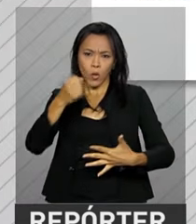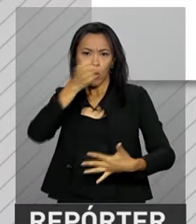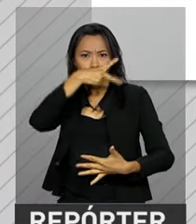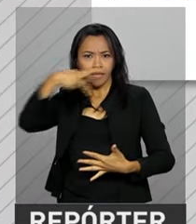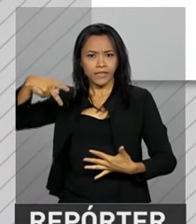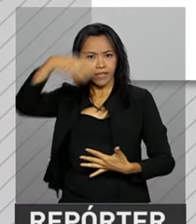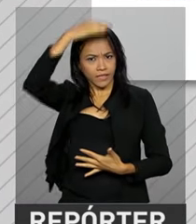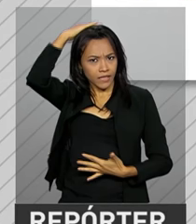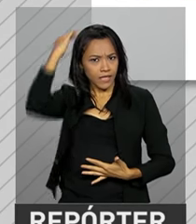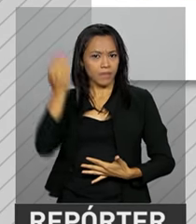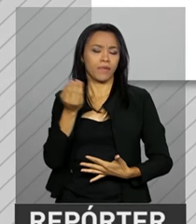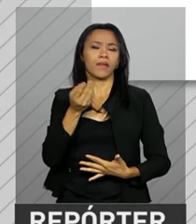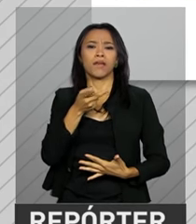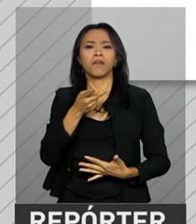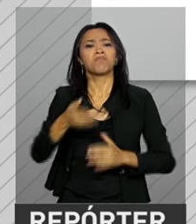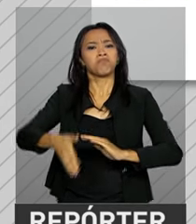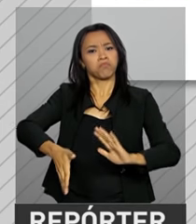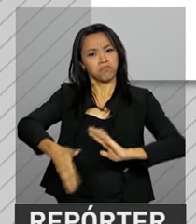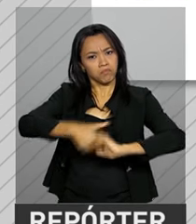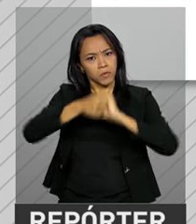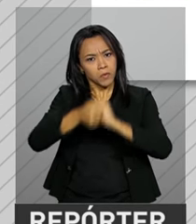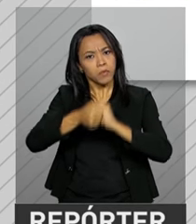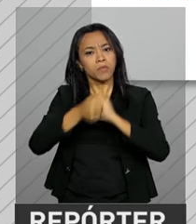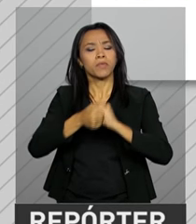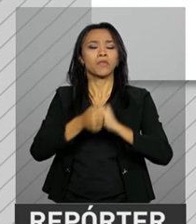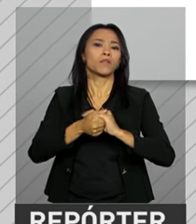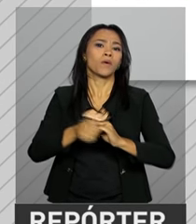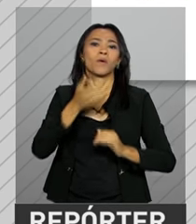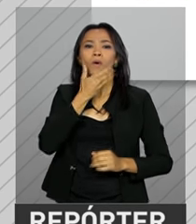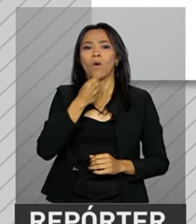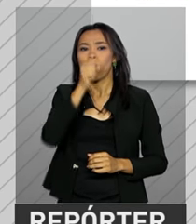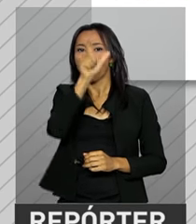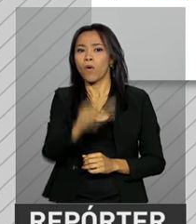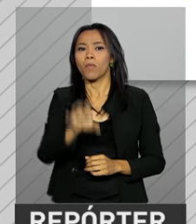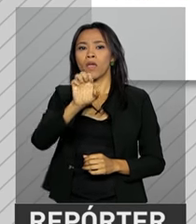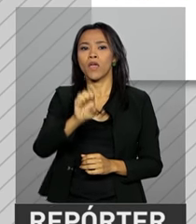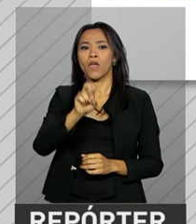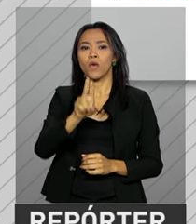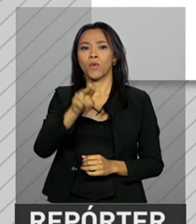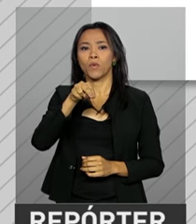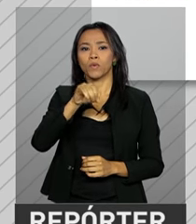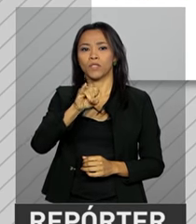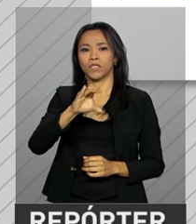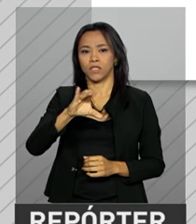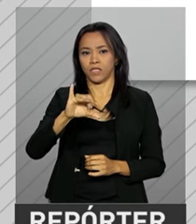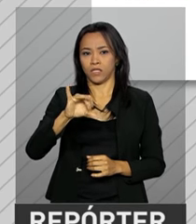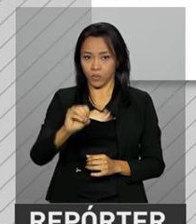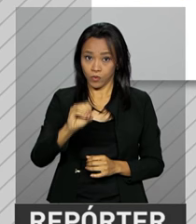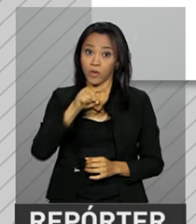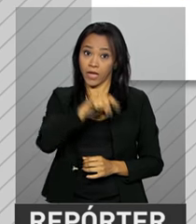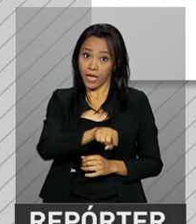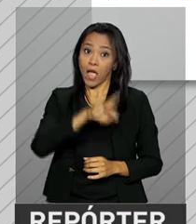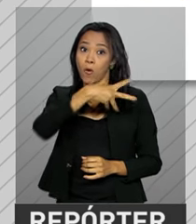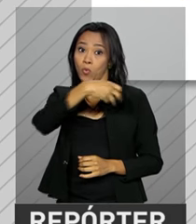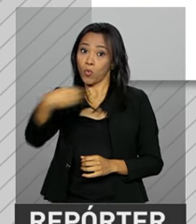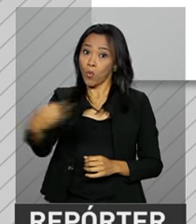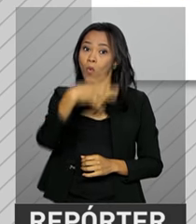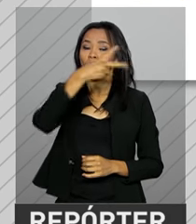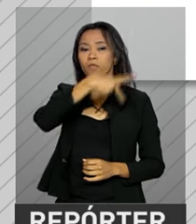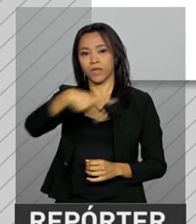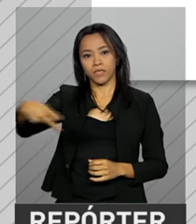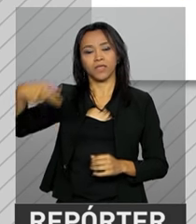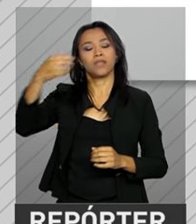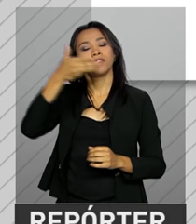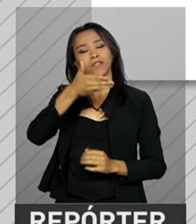Temer cumprimentou Eunício Oliveira, do PMDB do Ceará, eleito nesta quarta-feira como novo